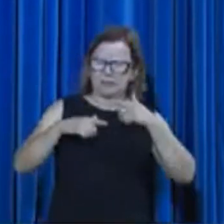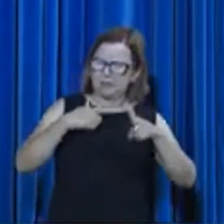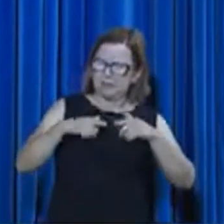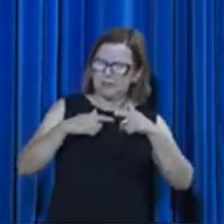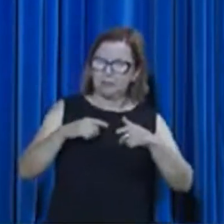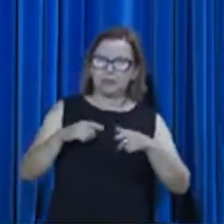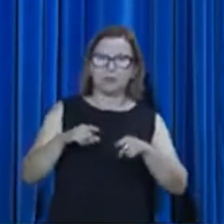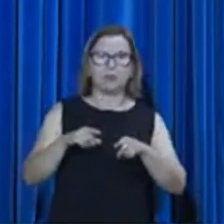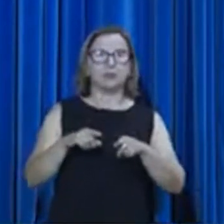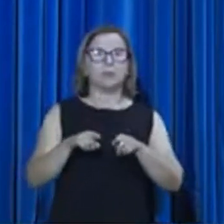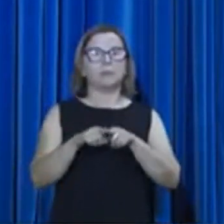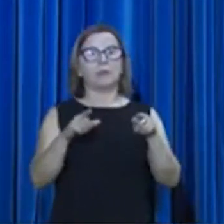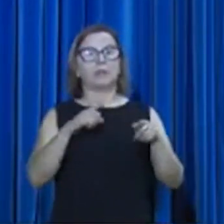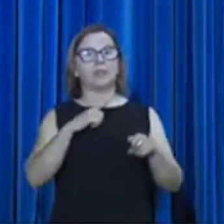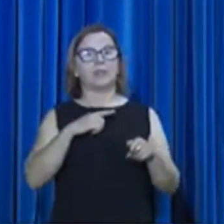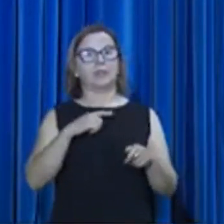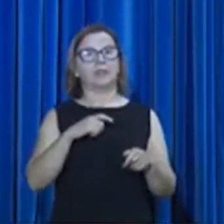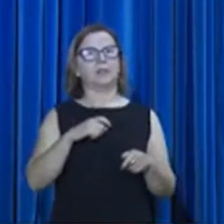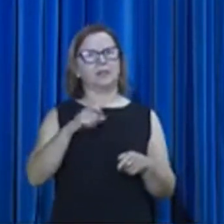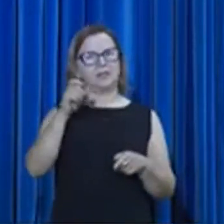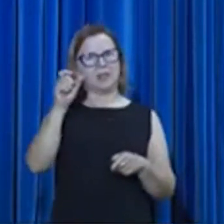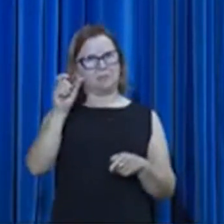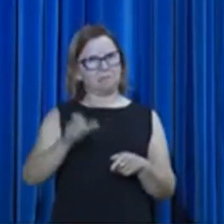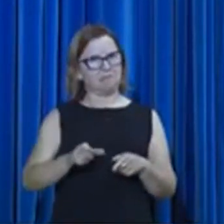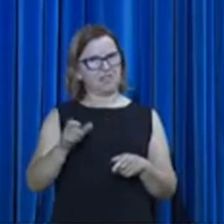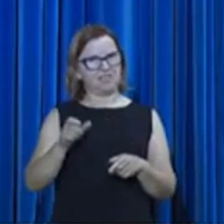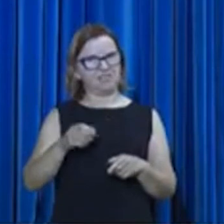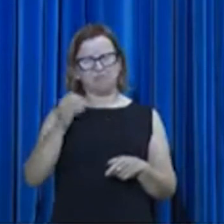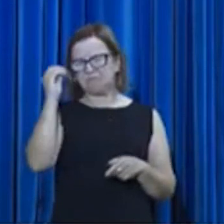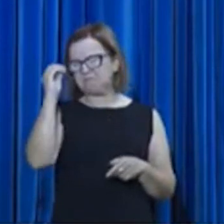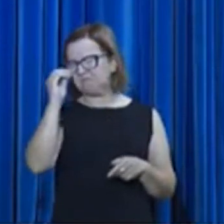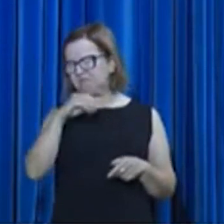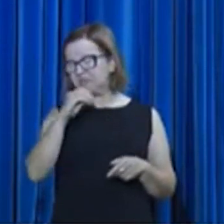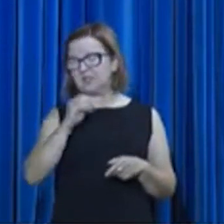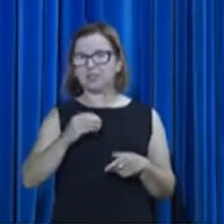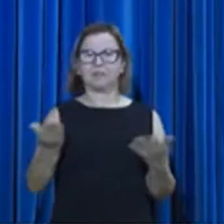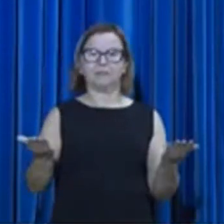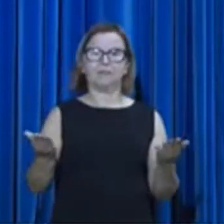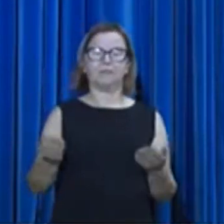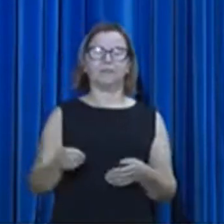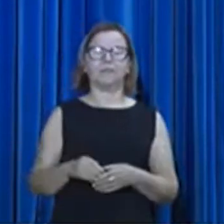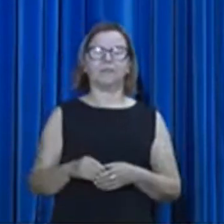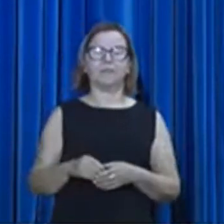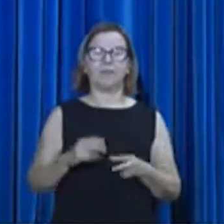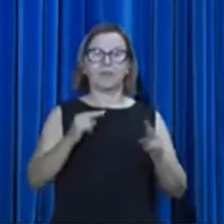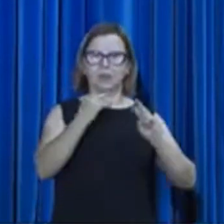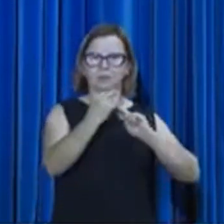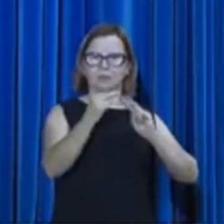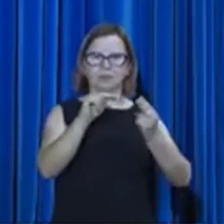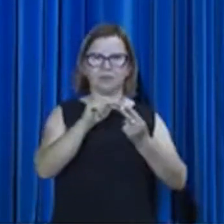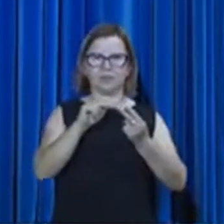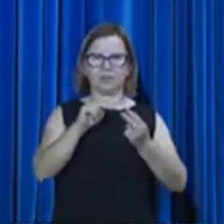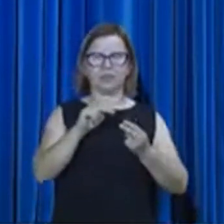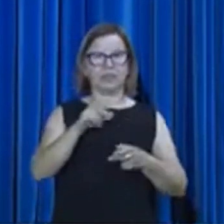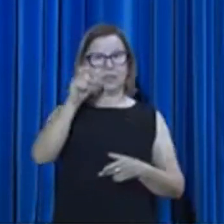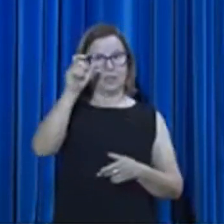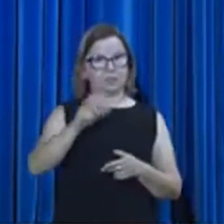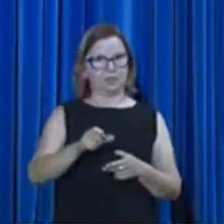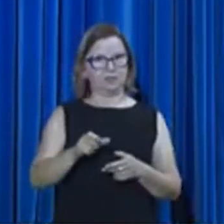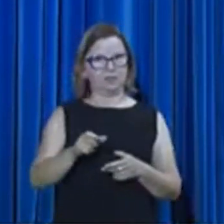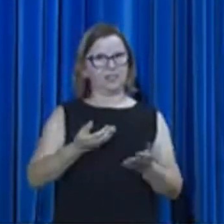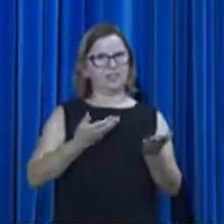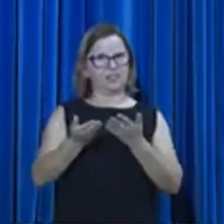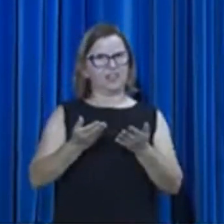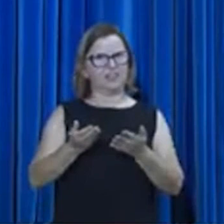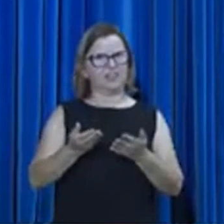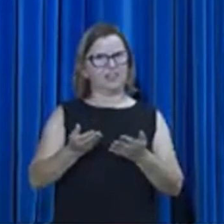Bíblia condena os dois extremos. Do ponto de vista do homem natural, servir é algo